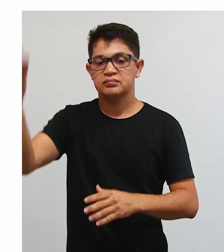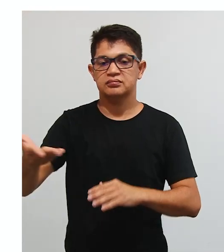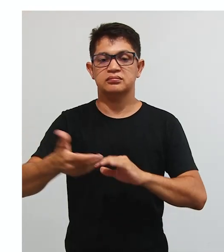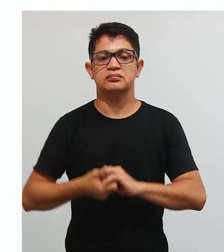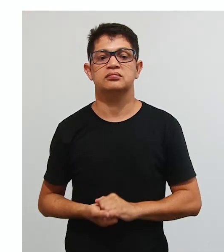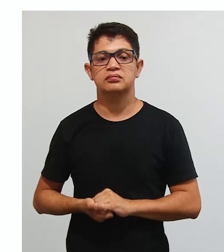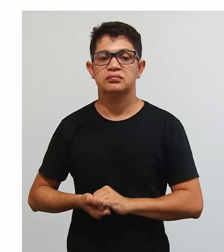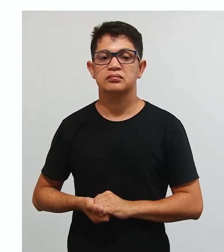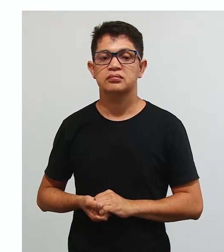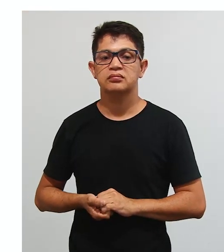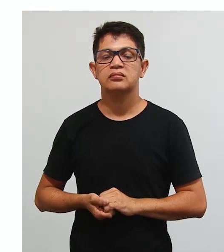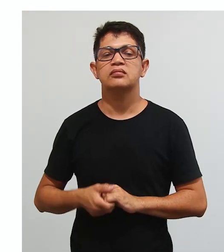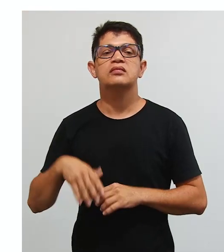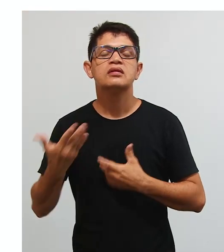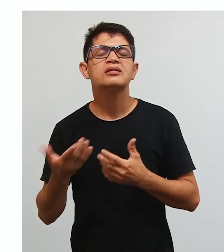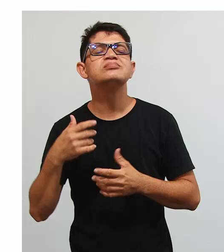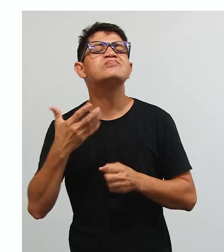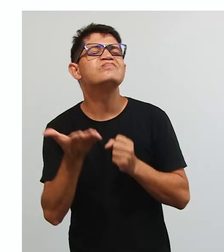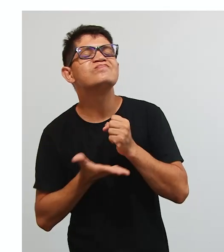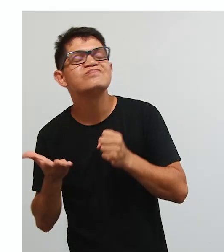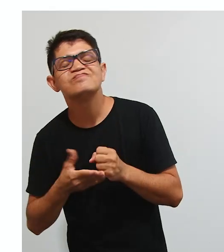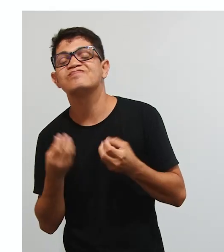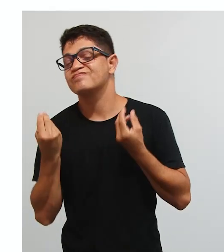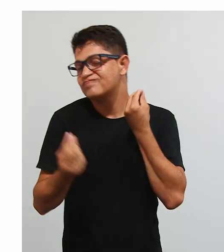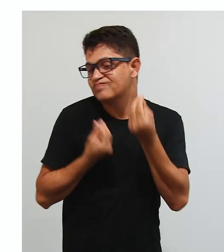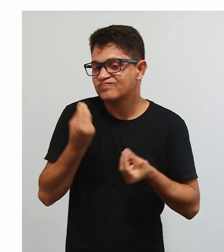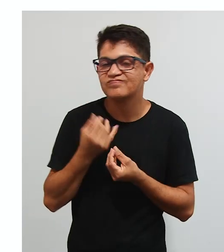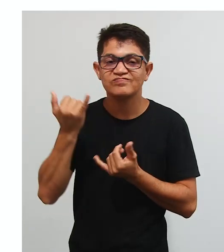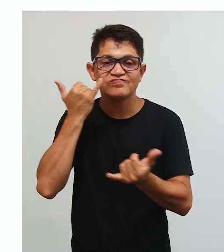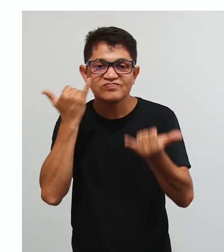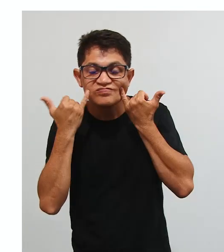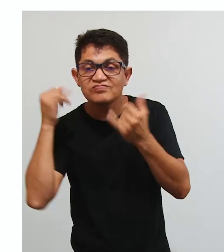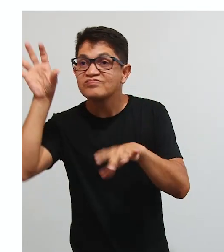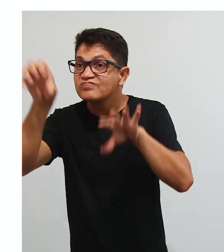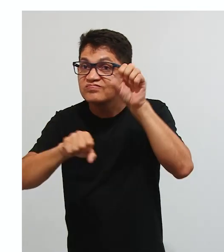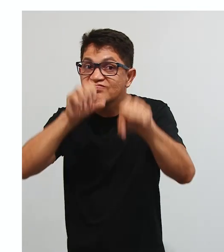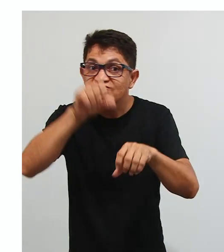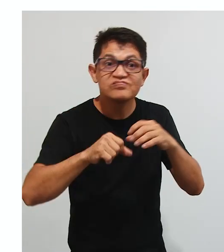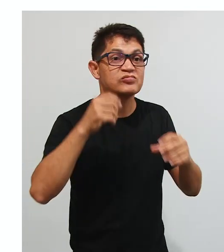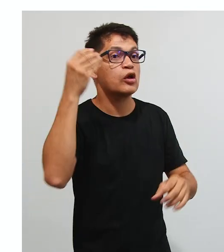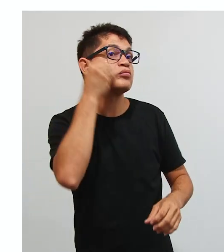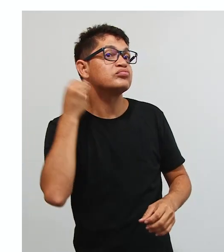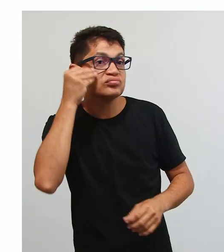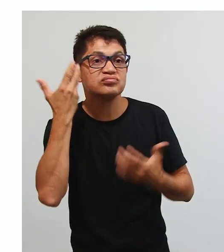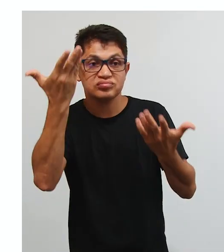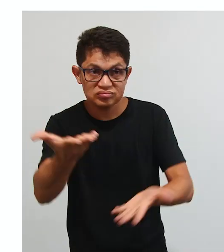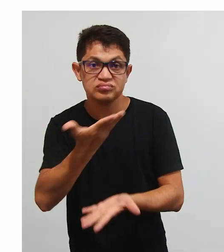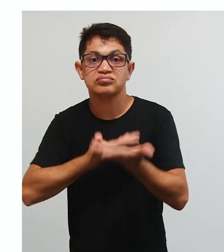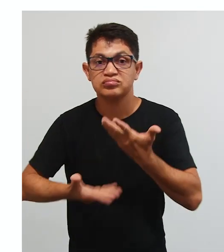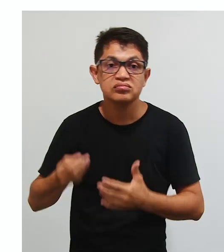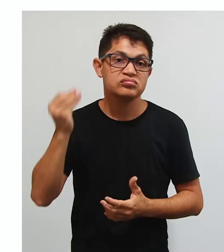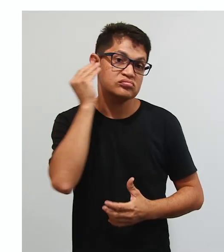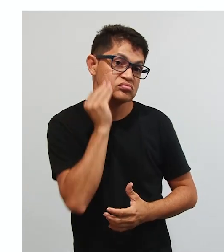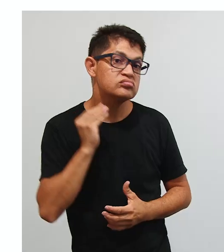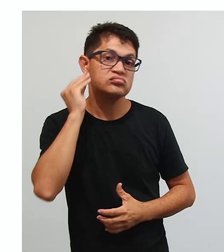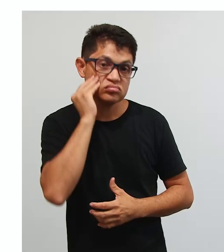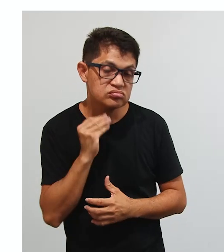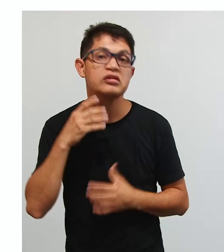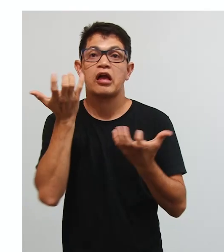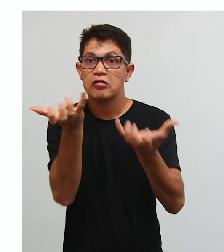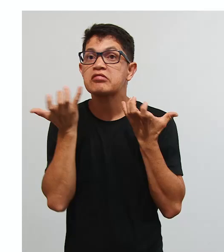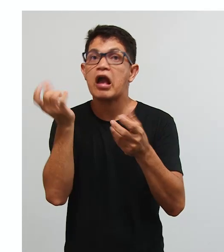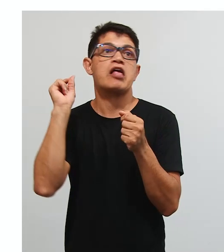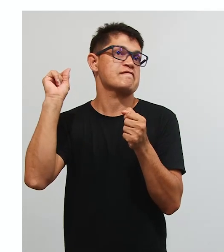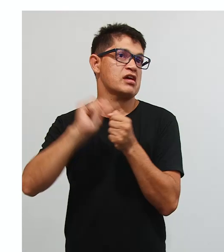do chá. O que basicamente ela vai buscar? Não é o que eu, professor, quero